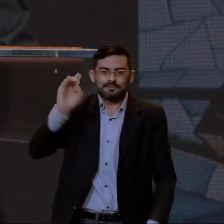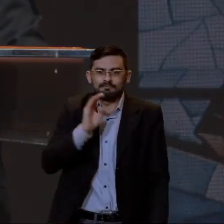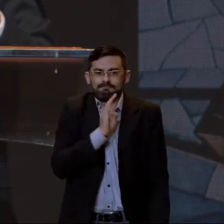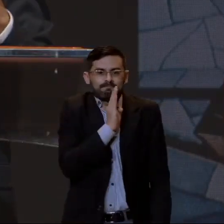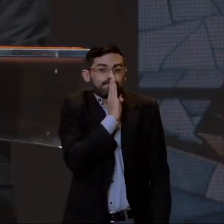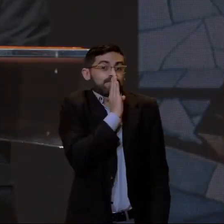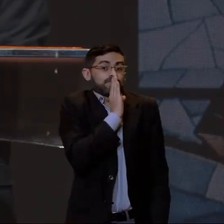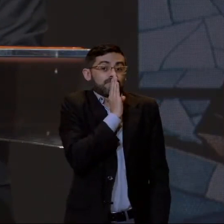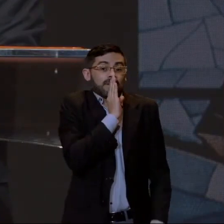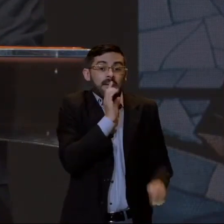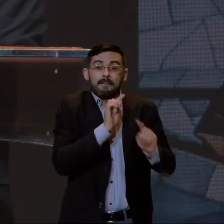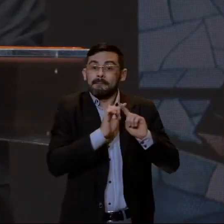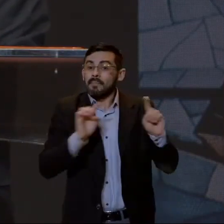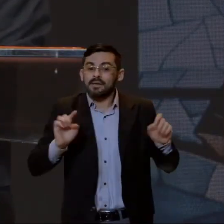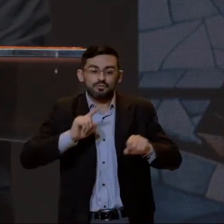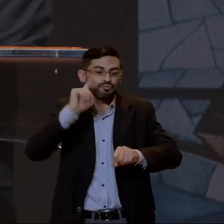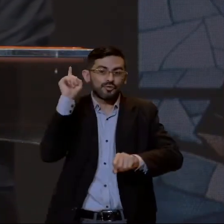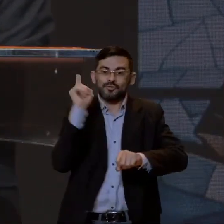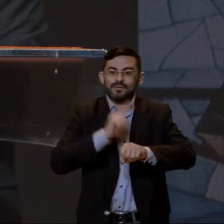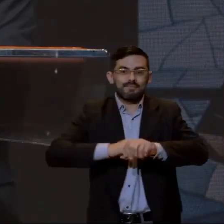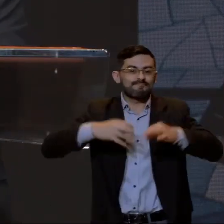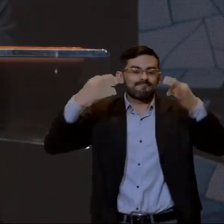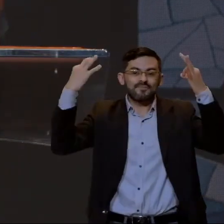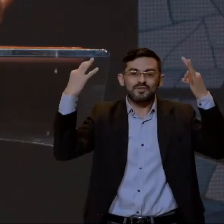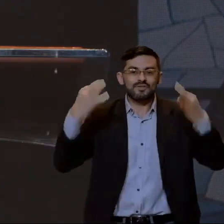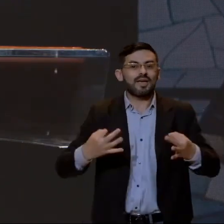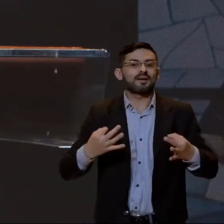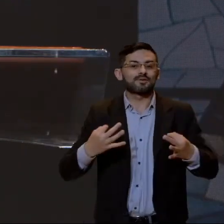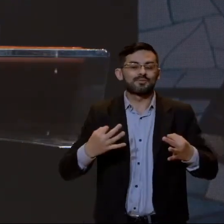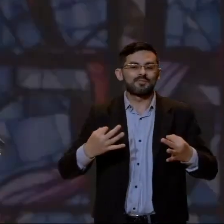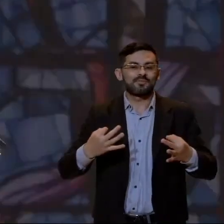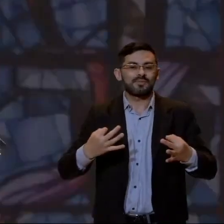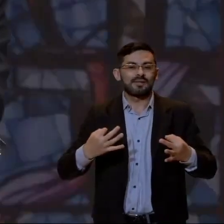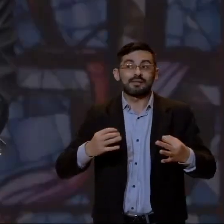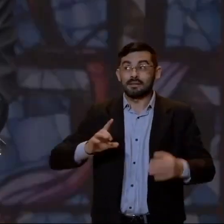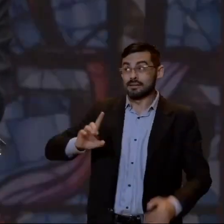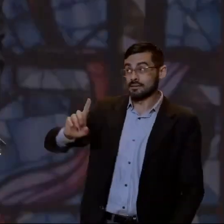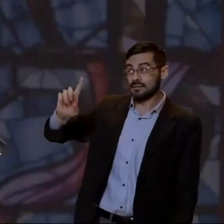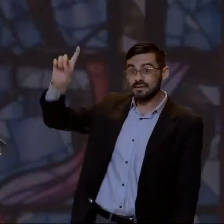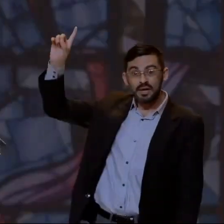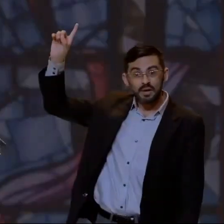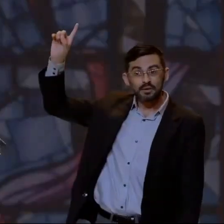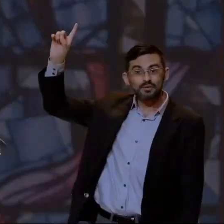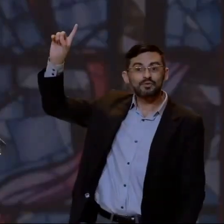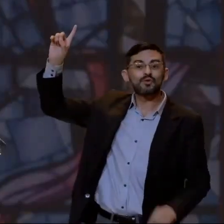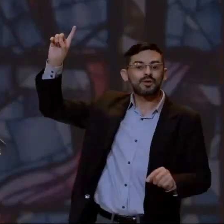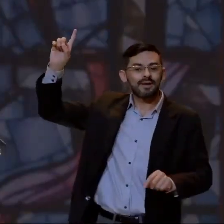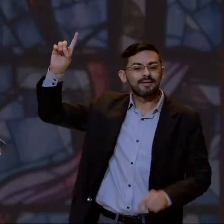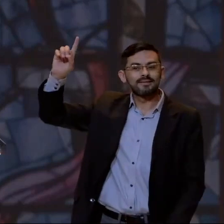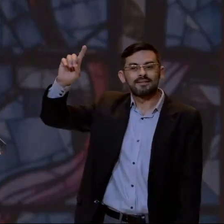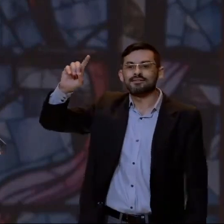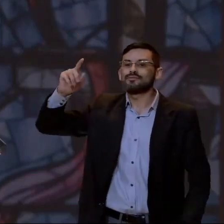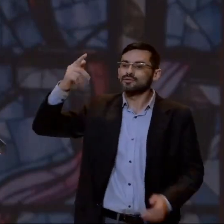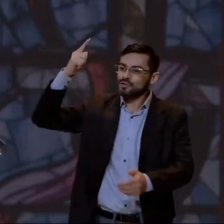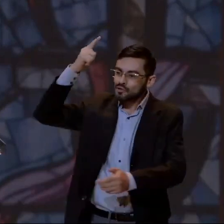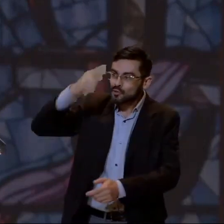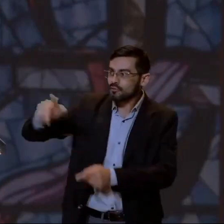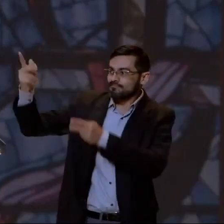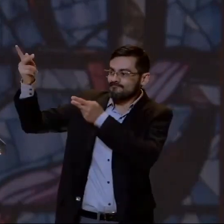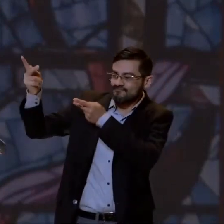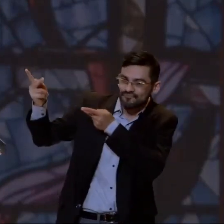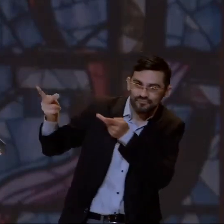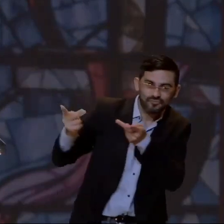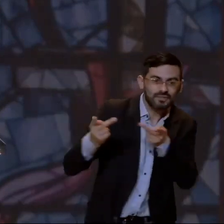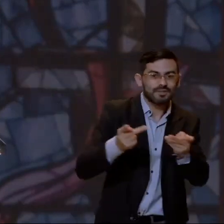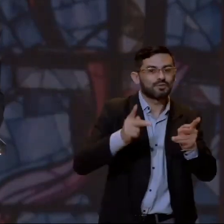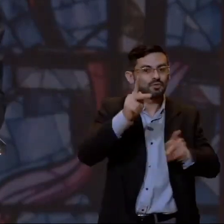Mas, quando chega o tempo, a Bíblia diz, plenitude dos tempos, Deus decide visitar o povo mais uma